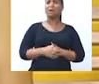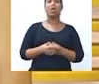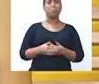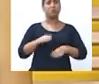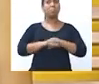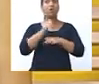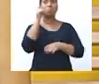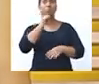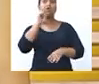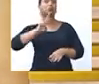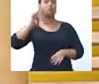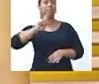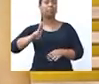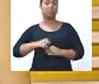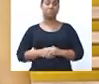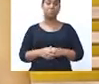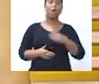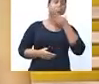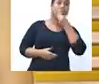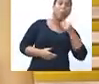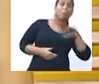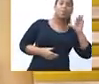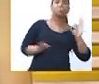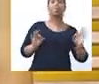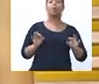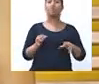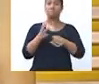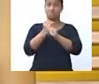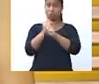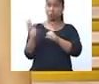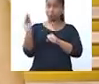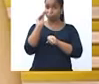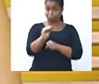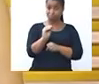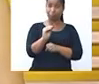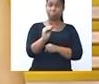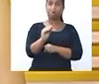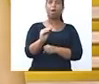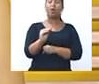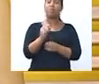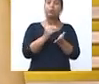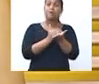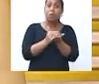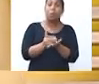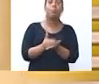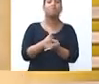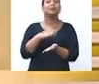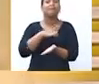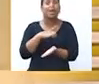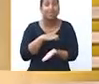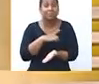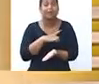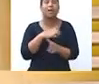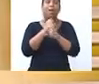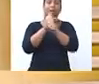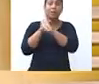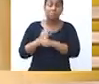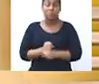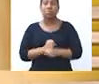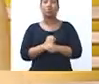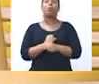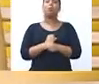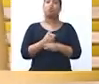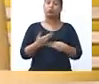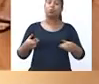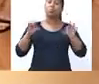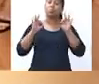mais mulher na universidade. Quando você coloca os números, isso é muito legal, porque aí você começa a ter esses dados de uma você forma mais concreta.